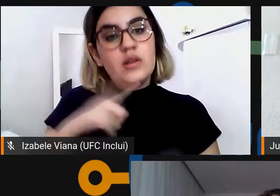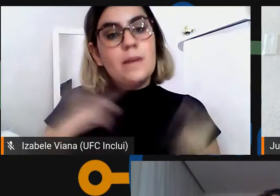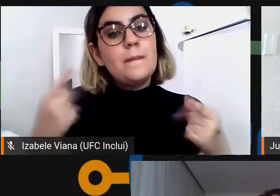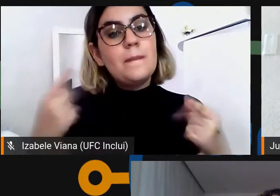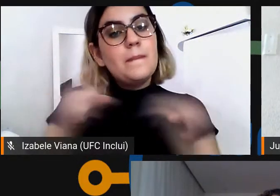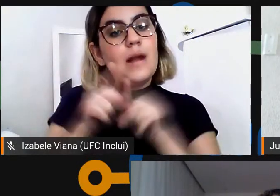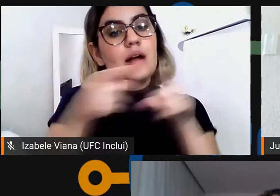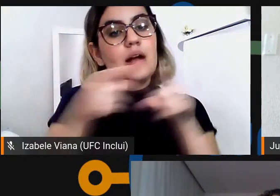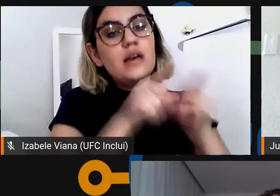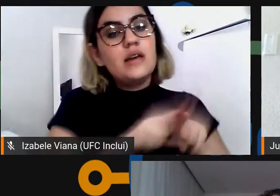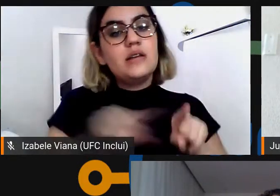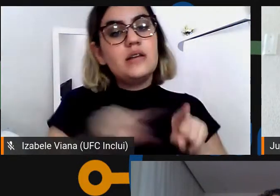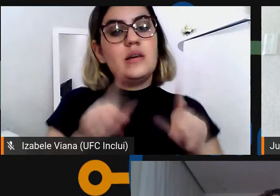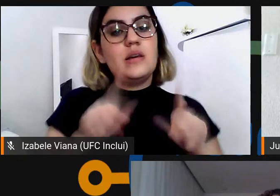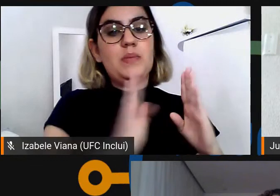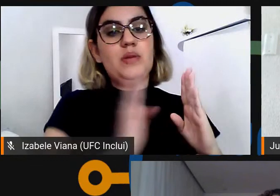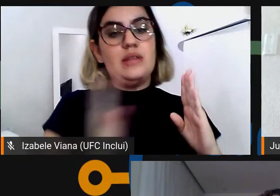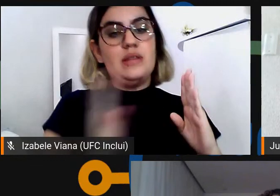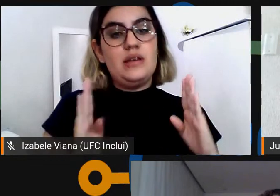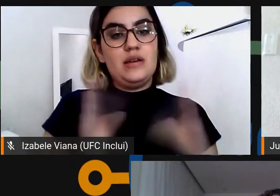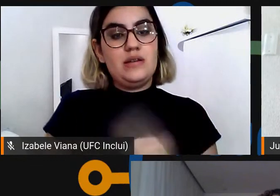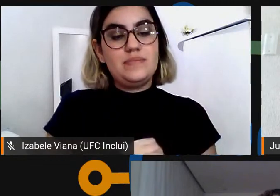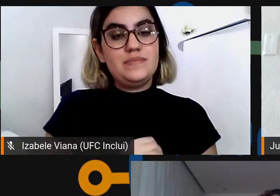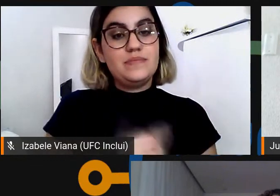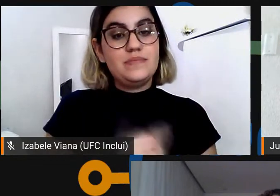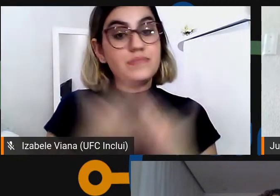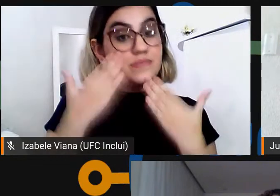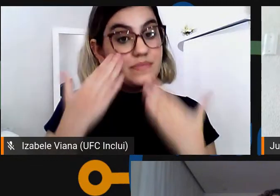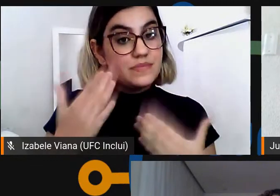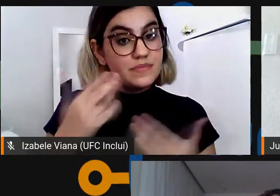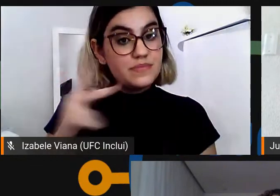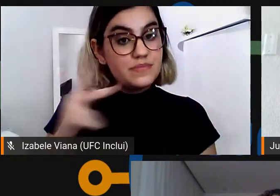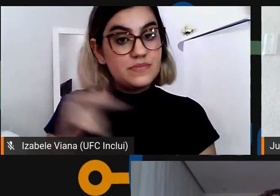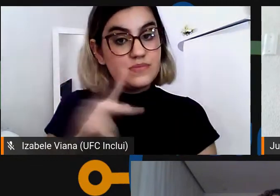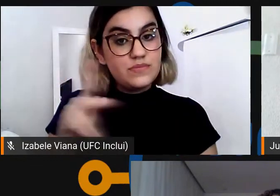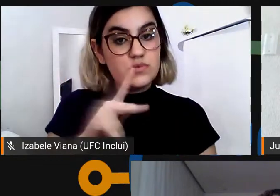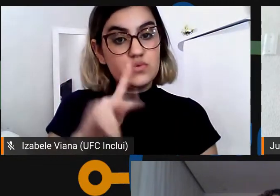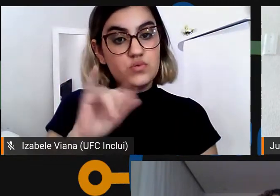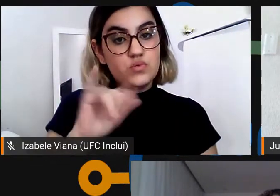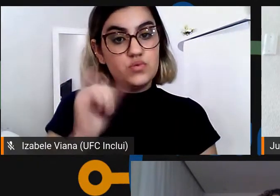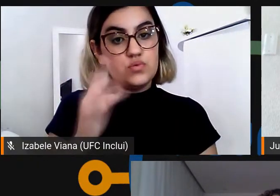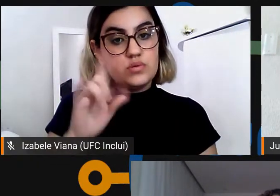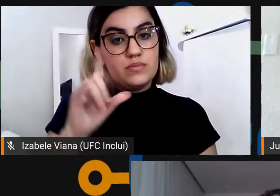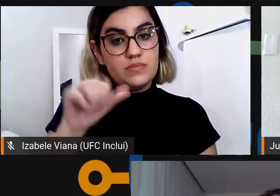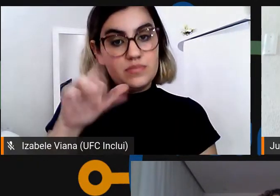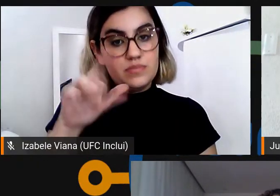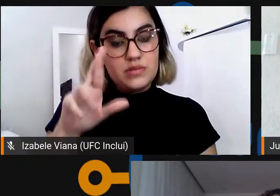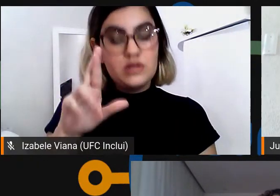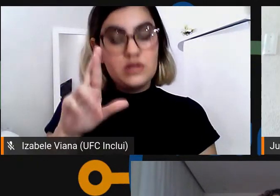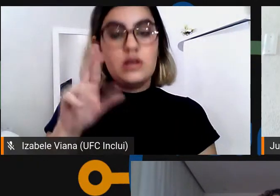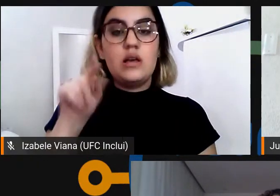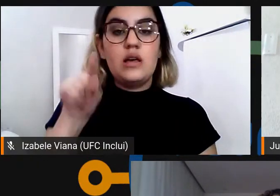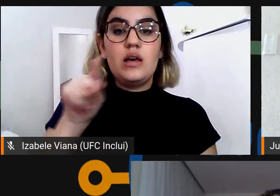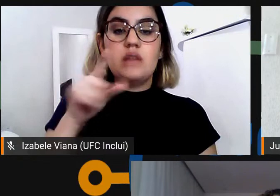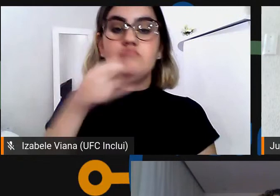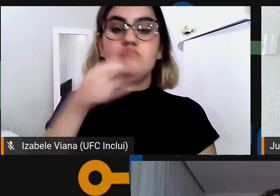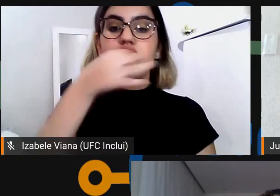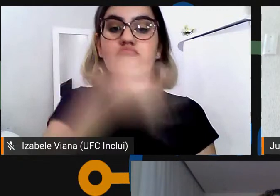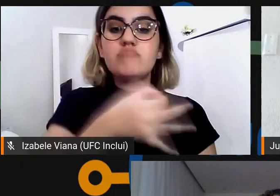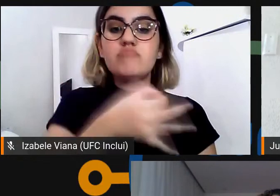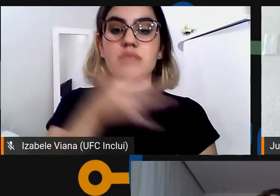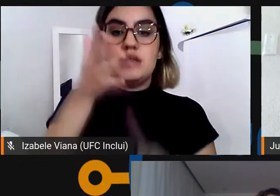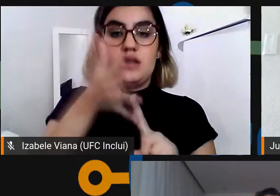bibliotecas. Agradecemos ao professor Gildemir Silva pela excelente sugestão de tema para uma das palestras que vai ocorrer